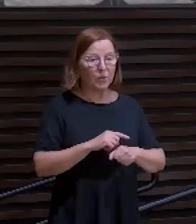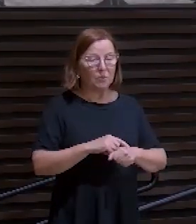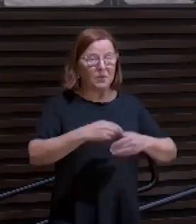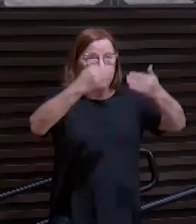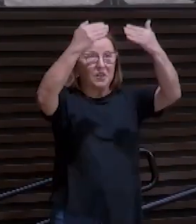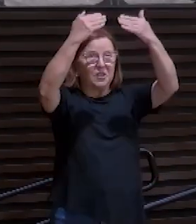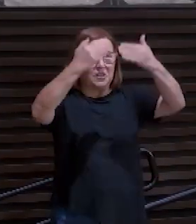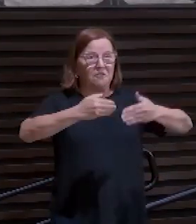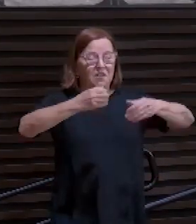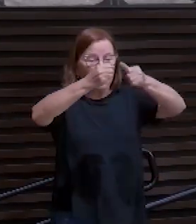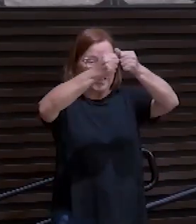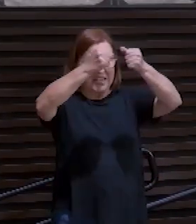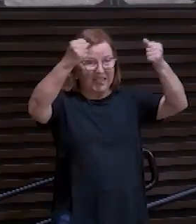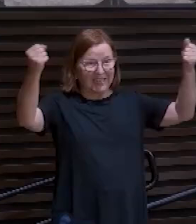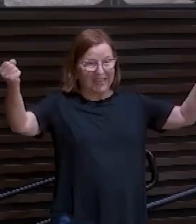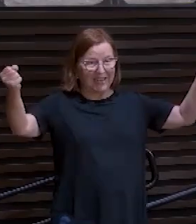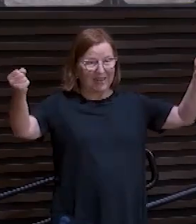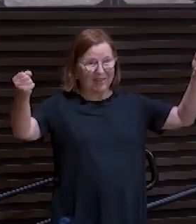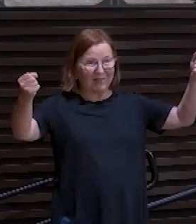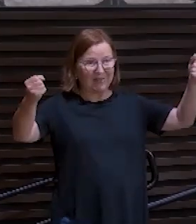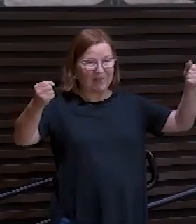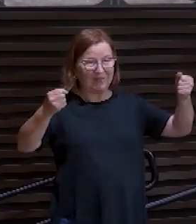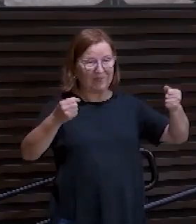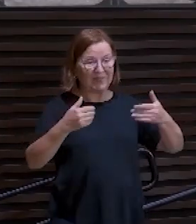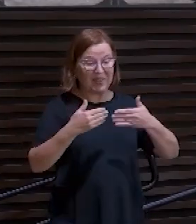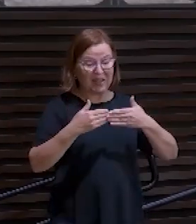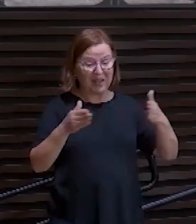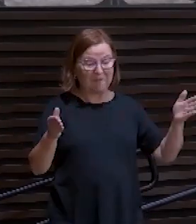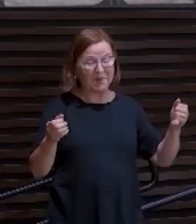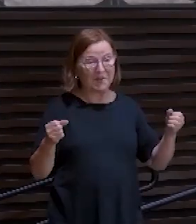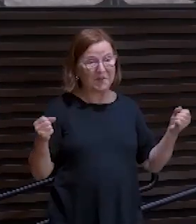Senhor diz lá em Hebreus 10, 19?